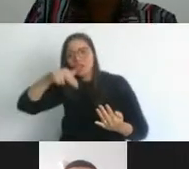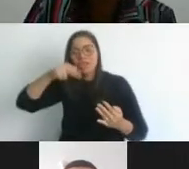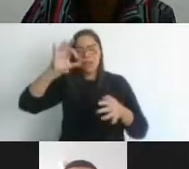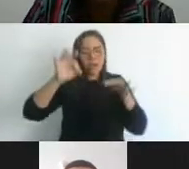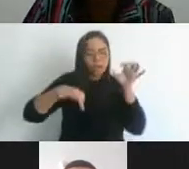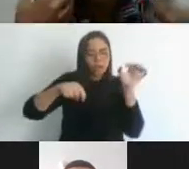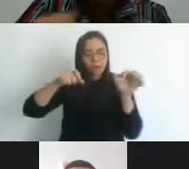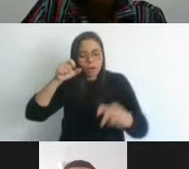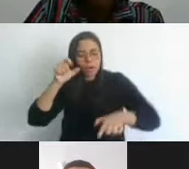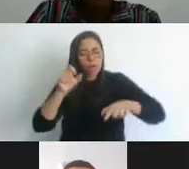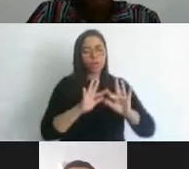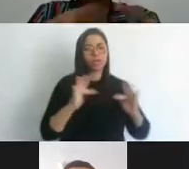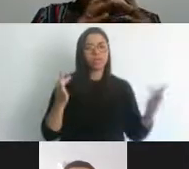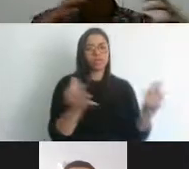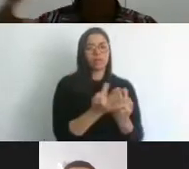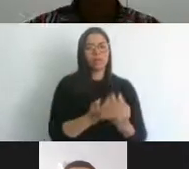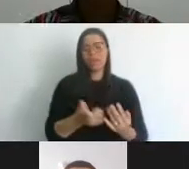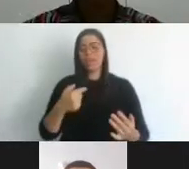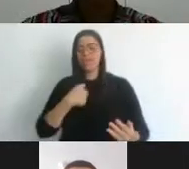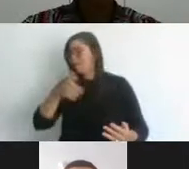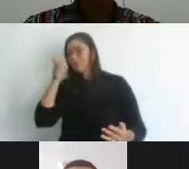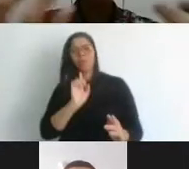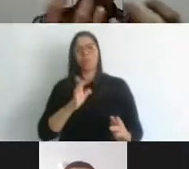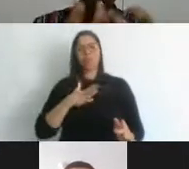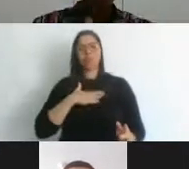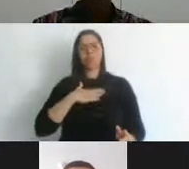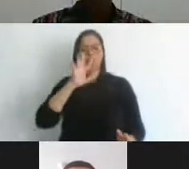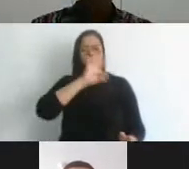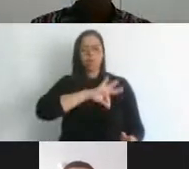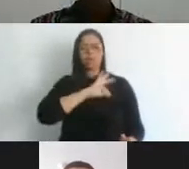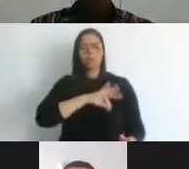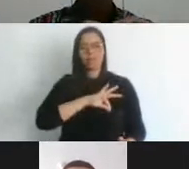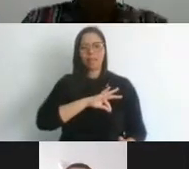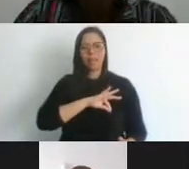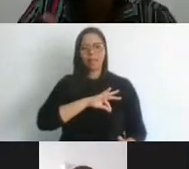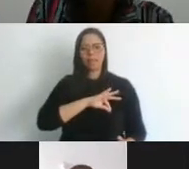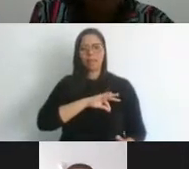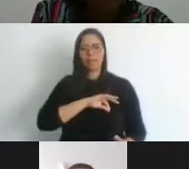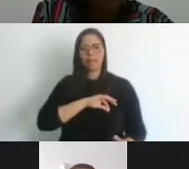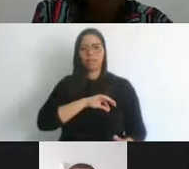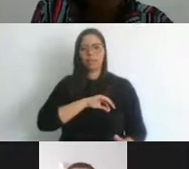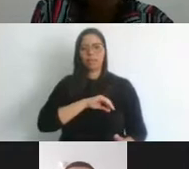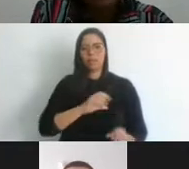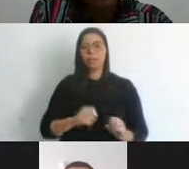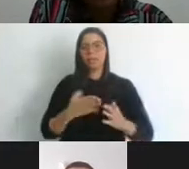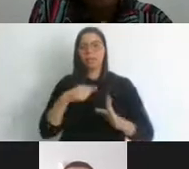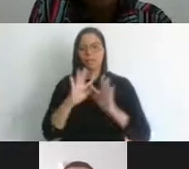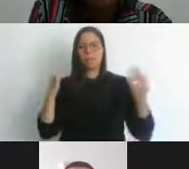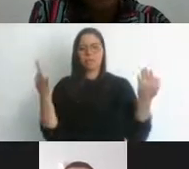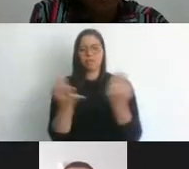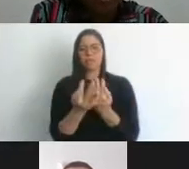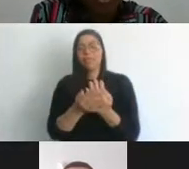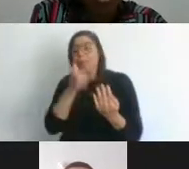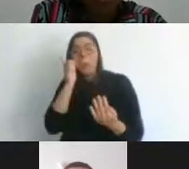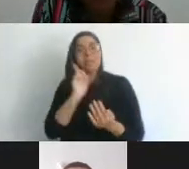é porque eu não vou conseguir pegar o meu salário e sustentar todo uma família que é uma base enorme tem algo goteja o mais que eu